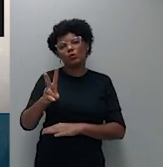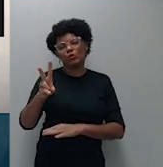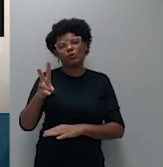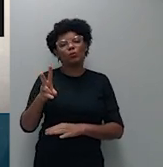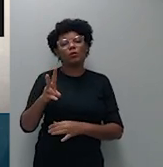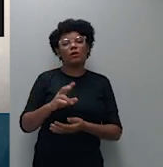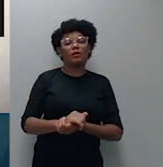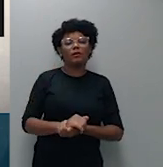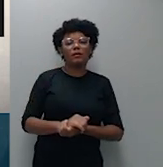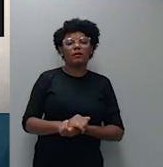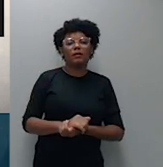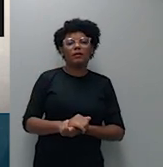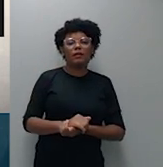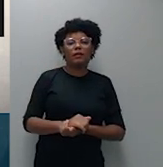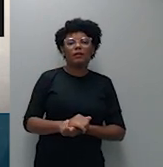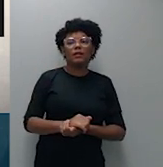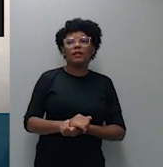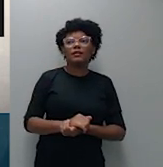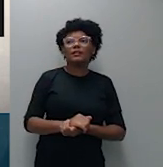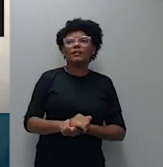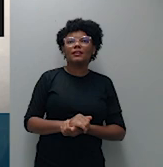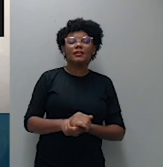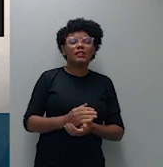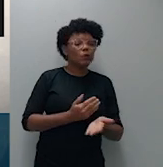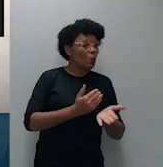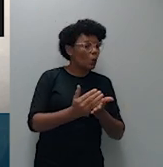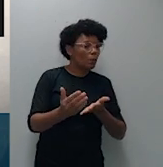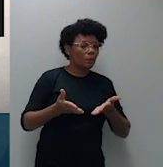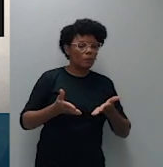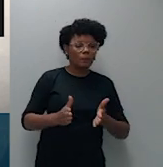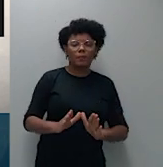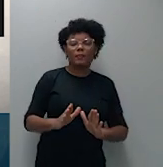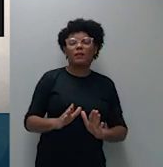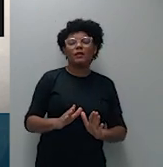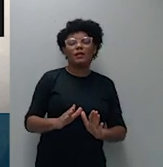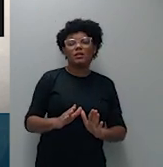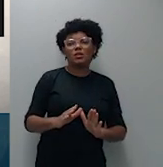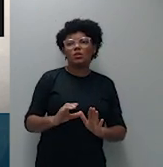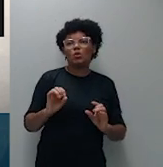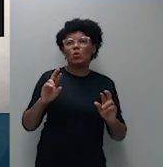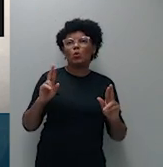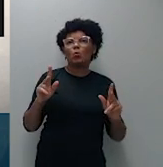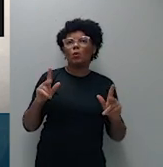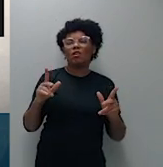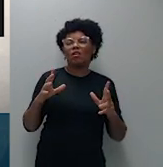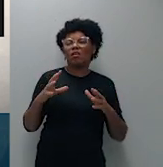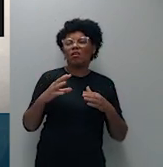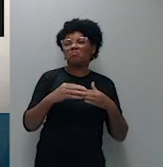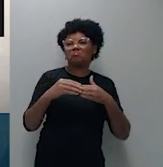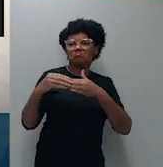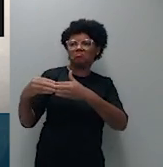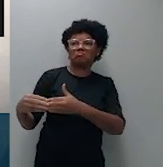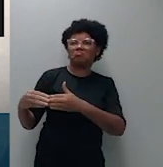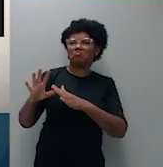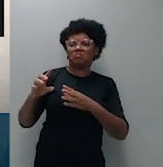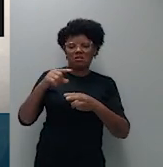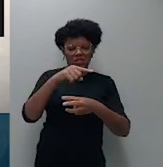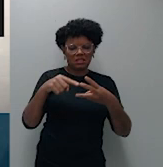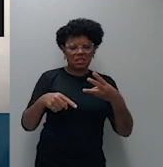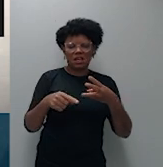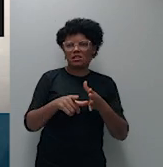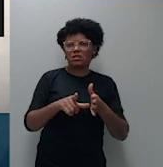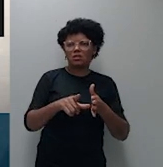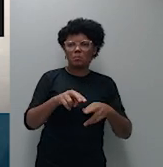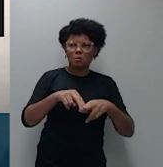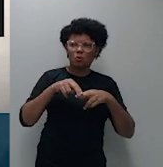a manutenção da situação e que se encontrava desde o seu nascimento não te enganando medida central do acolhimento institucional mesmo